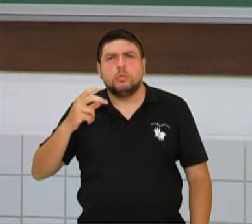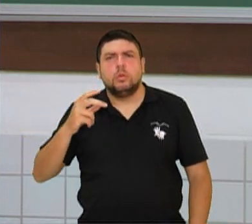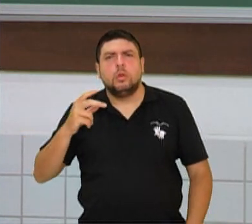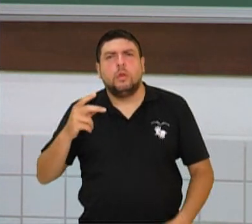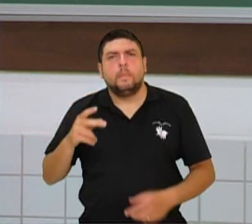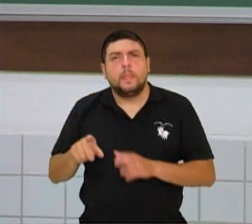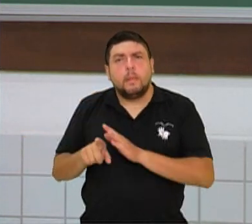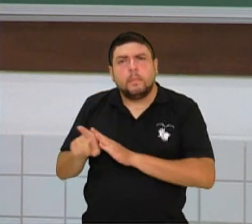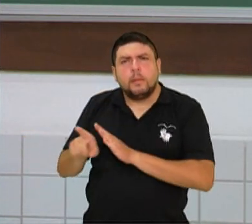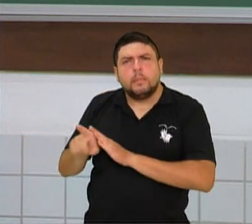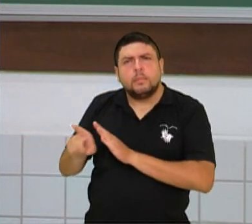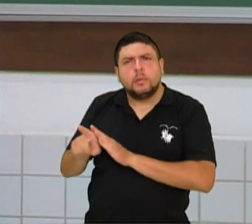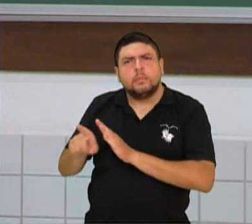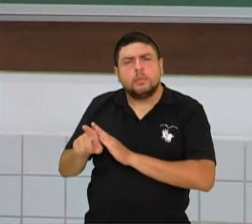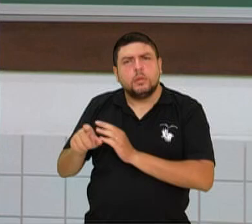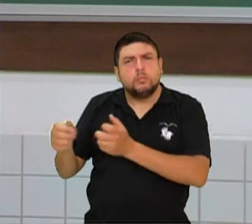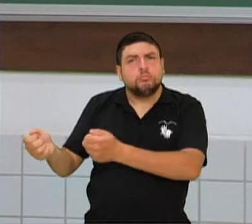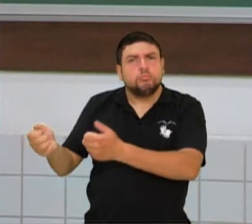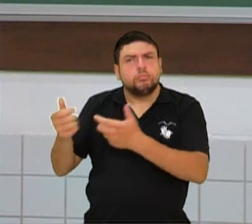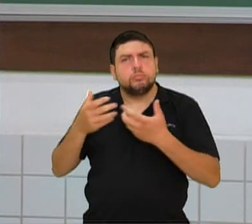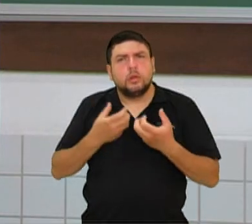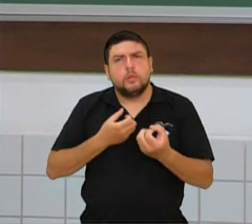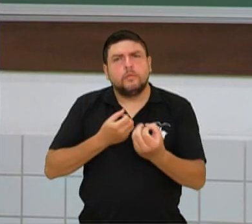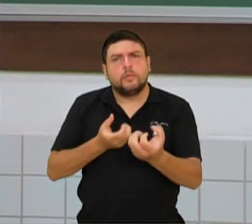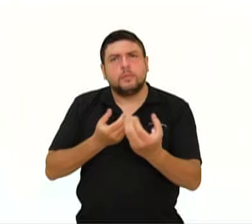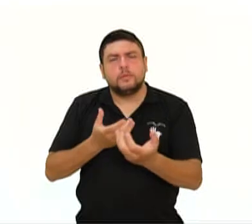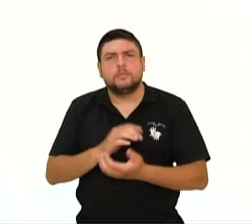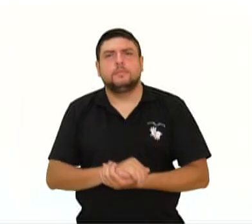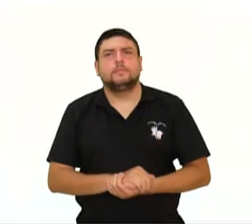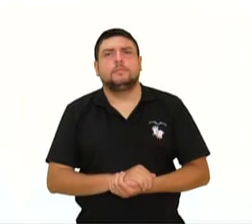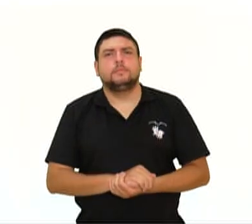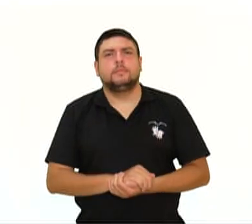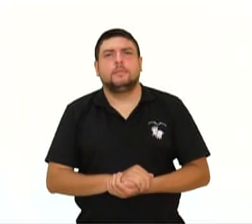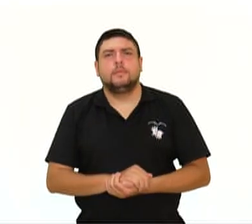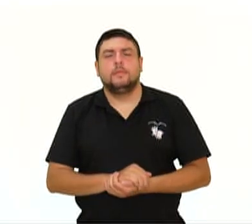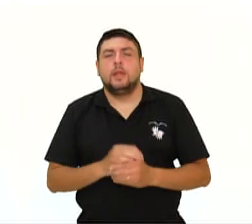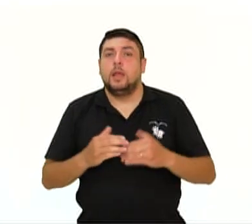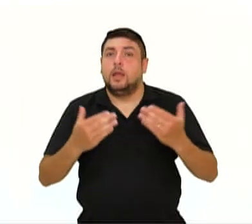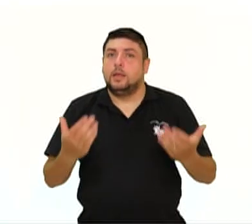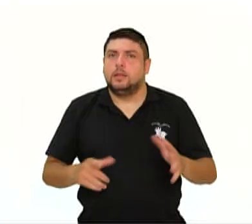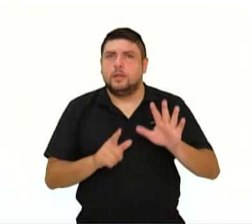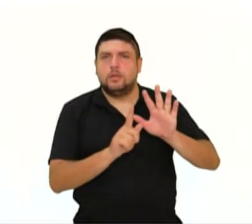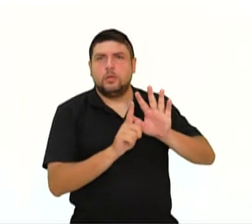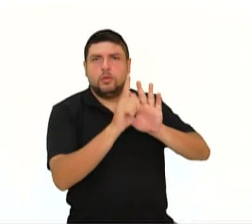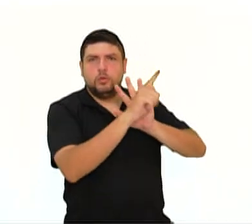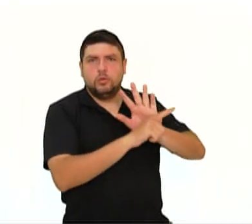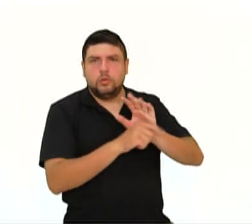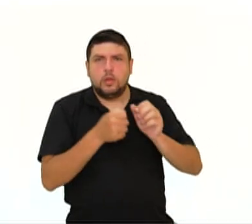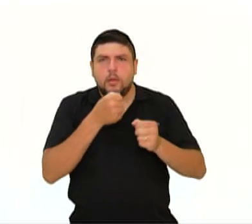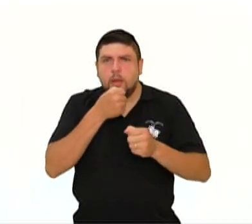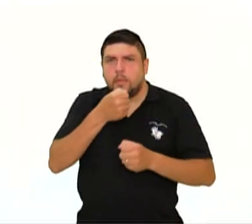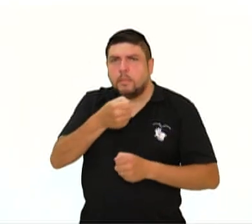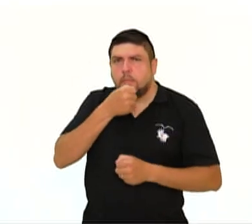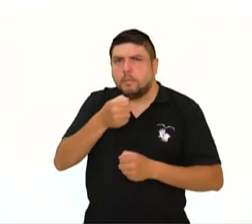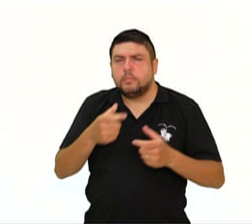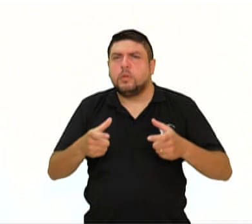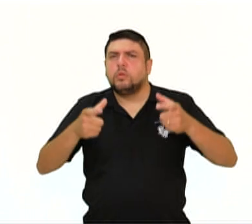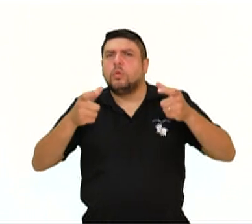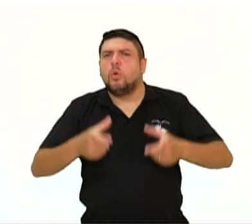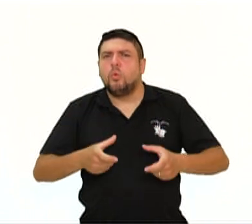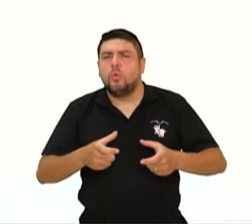passando para a gente as boas novas ali, ok? Então, o gênero textual de entrevista circula pelos meios